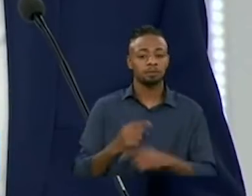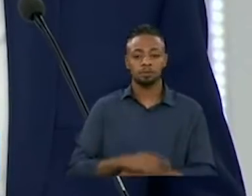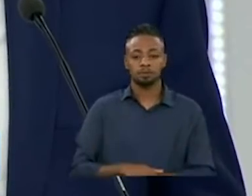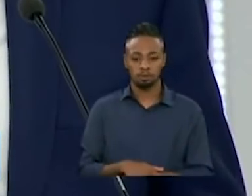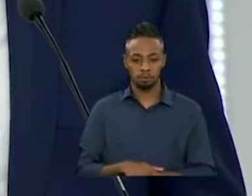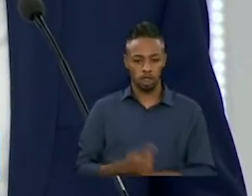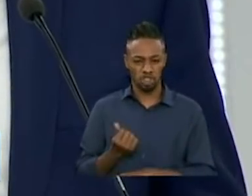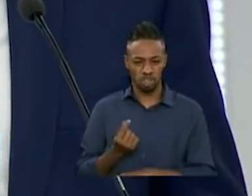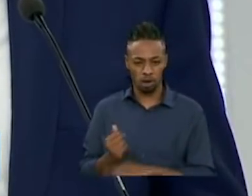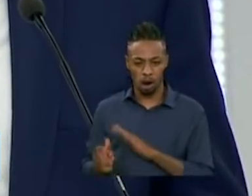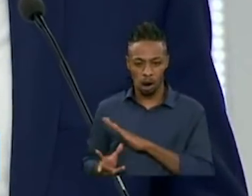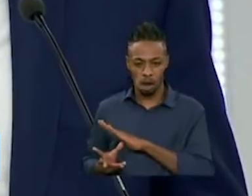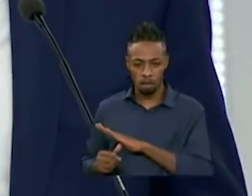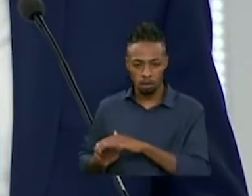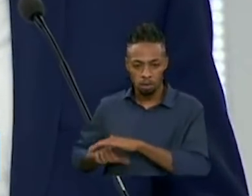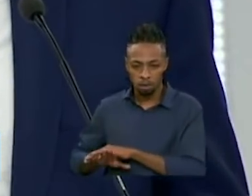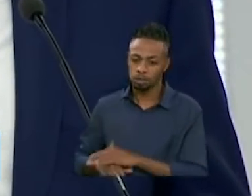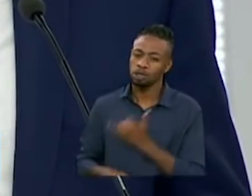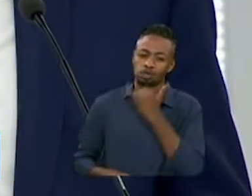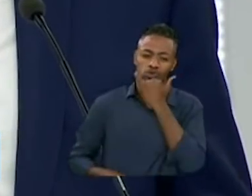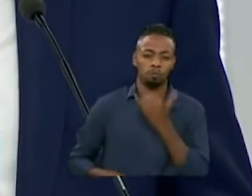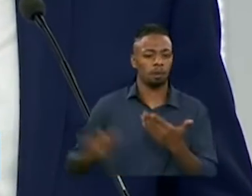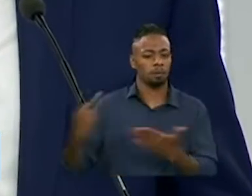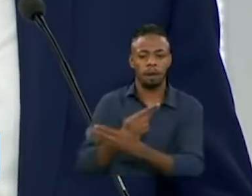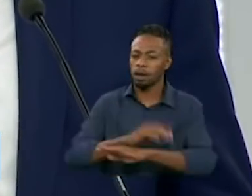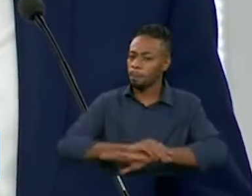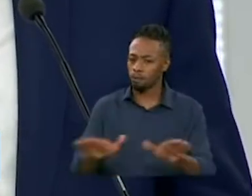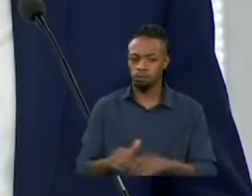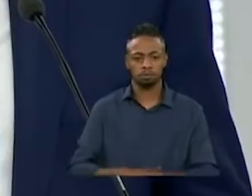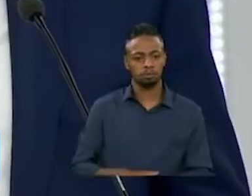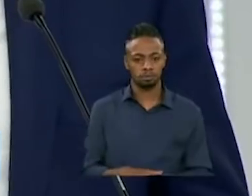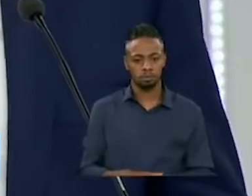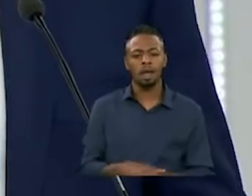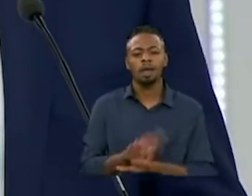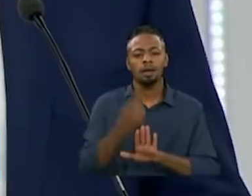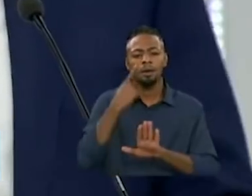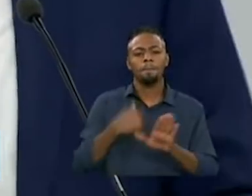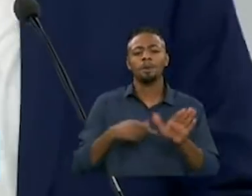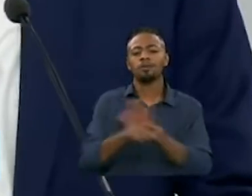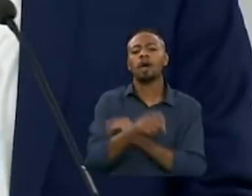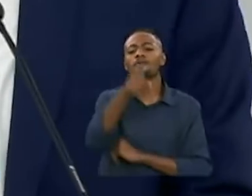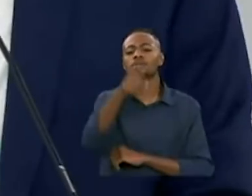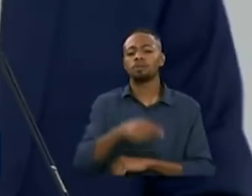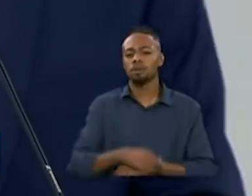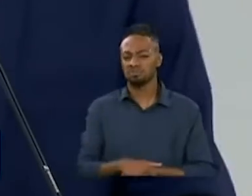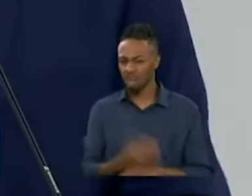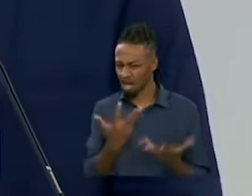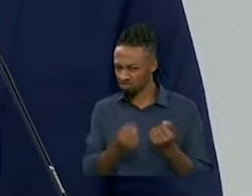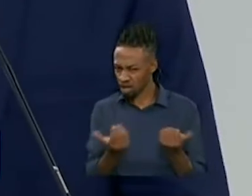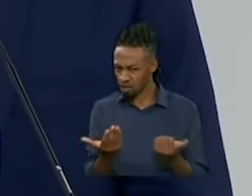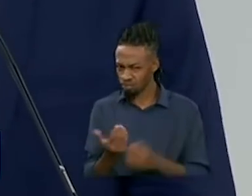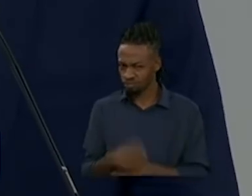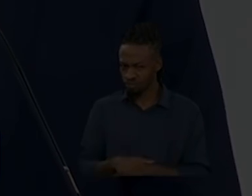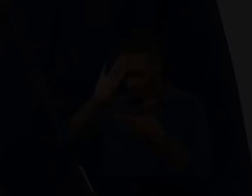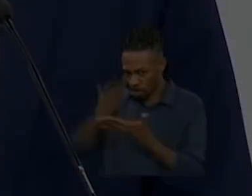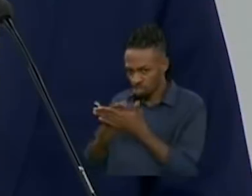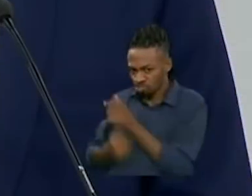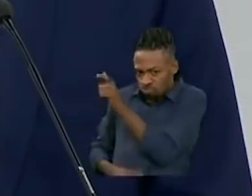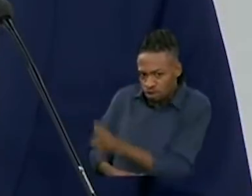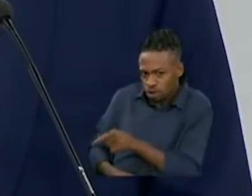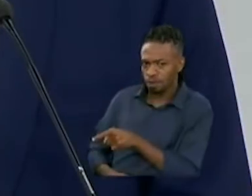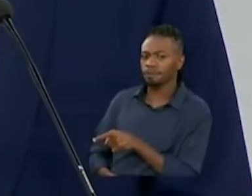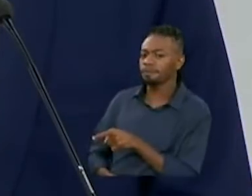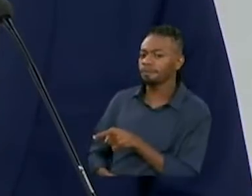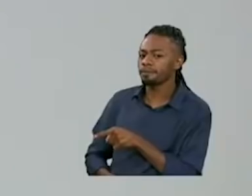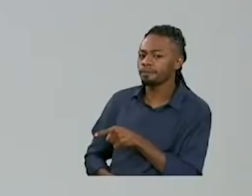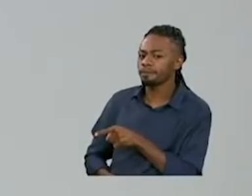tem desvio, temos que combater. Eu queria te perguntar, Bruno, você bota a mão no fogo pelo seu vice, o Ricardo Nunes? Importante